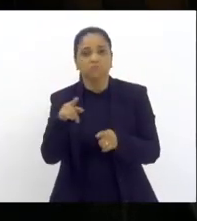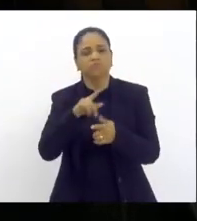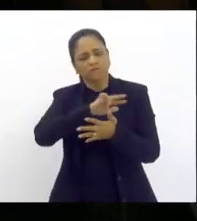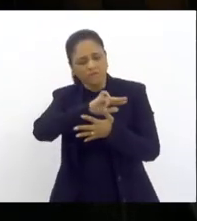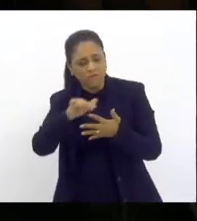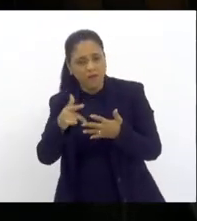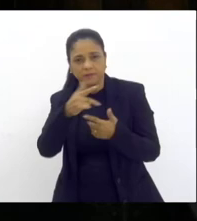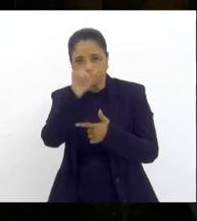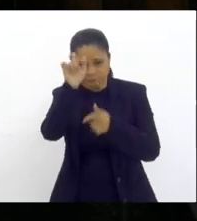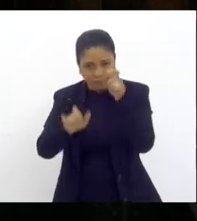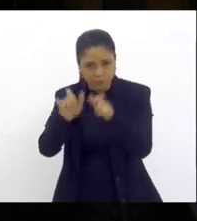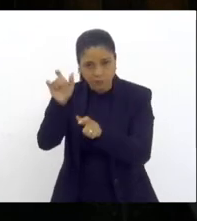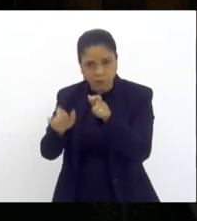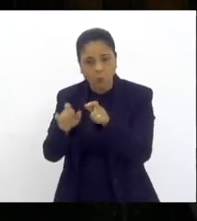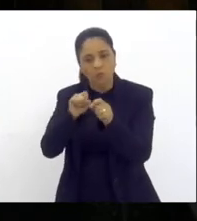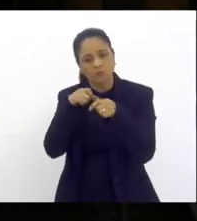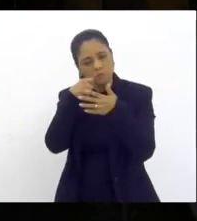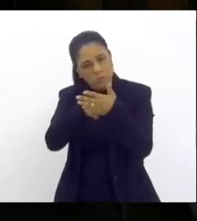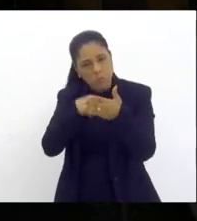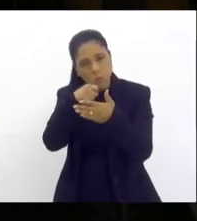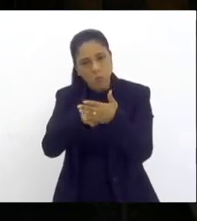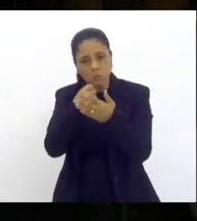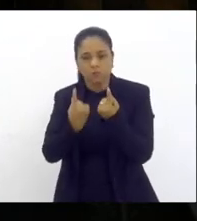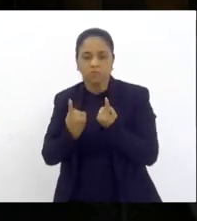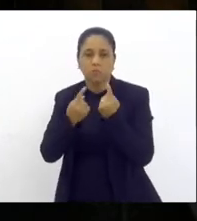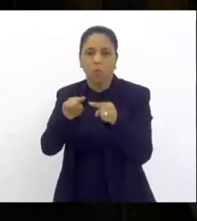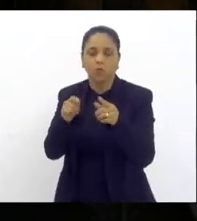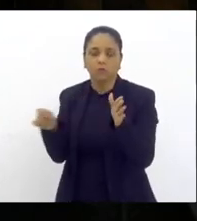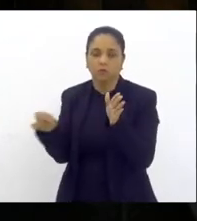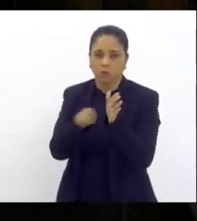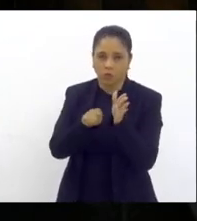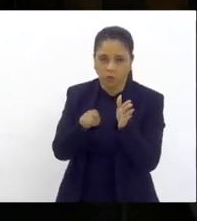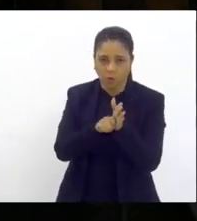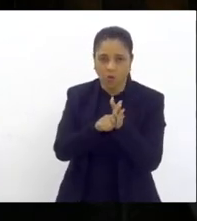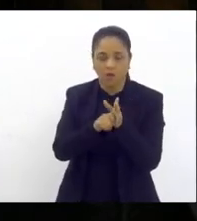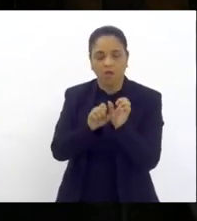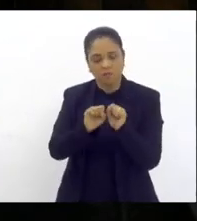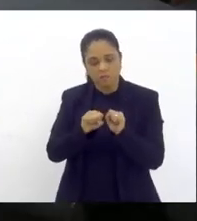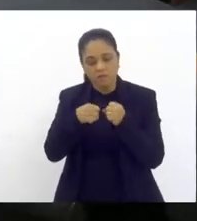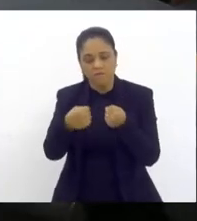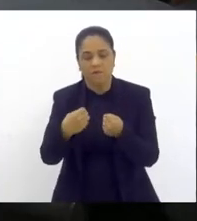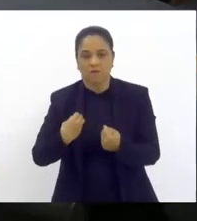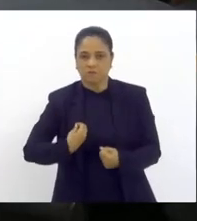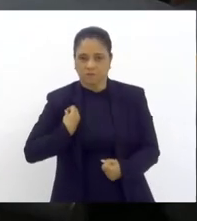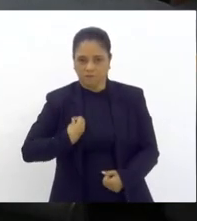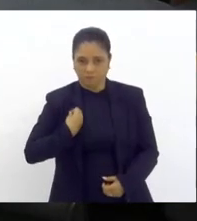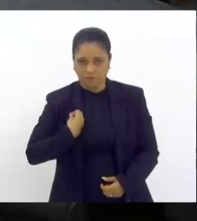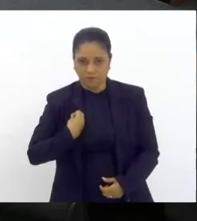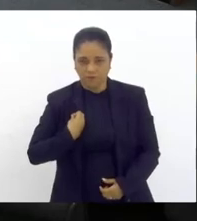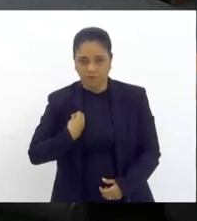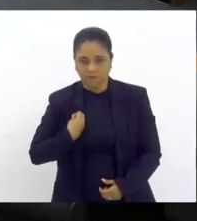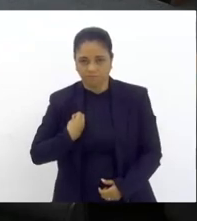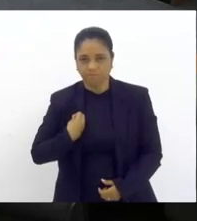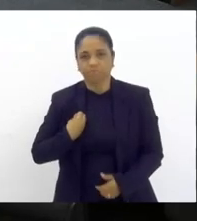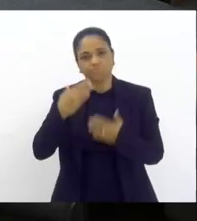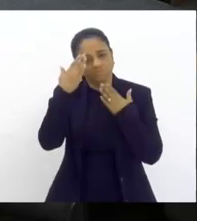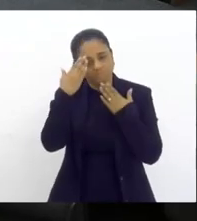parte desta luta em combate às drogas e em defesa da vida. Muito obrigado, presidente.